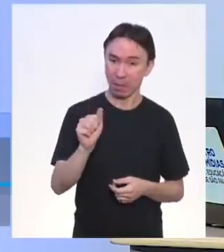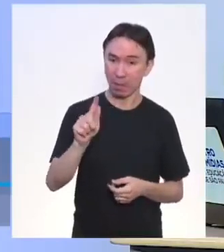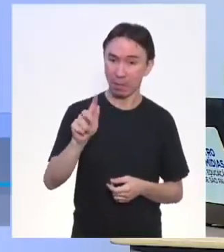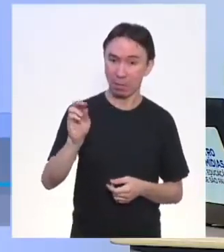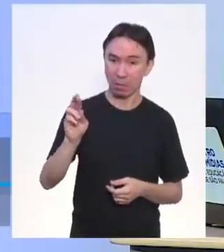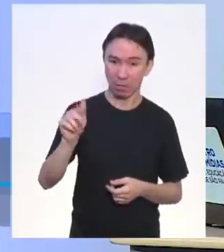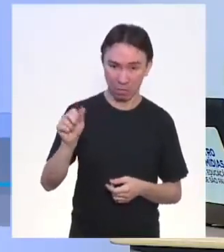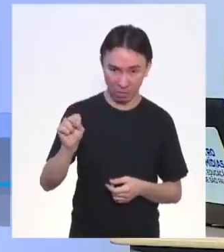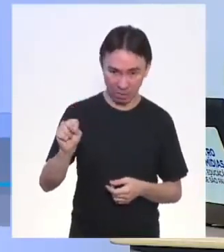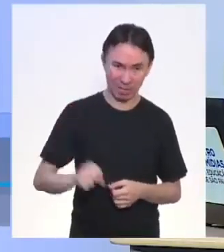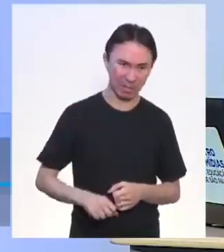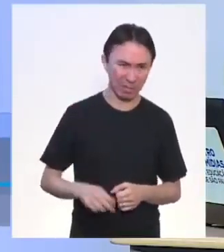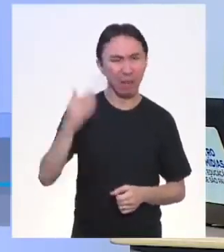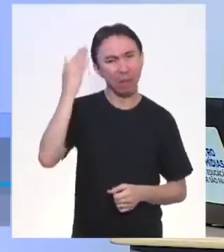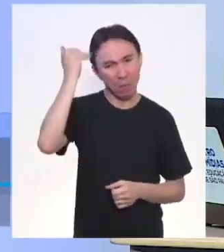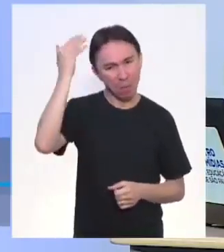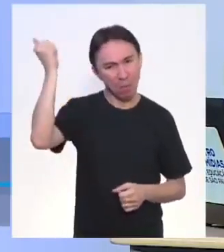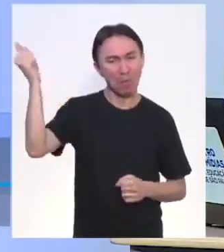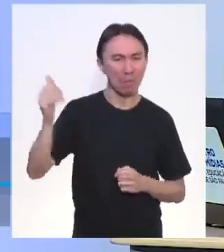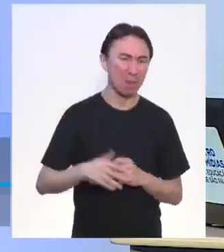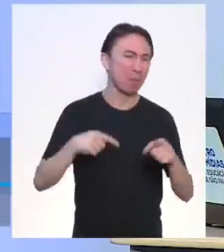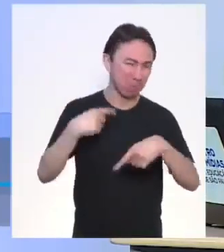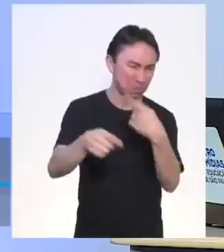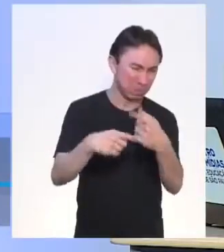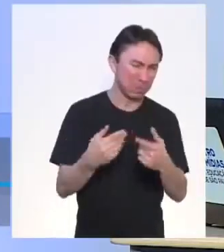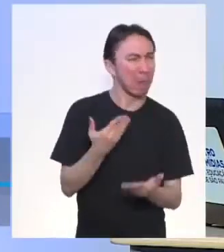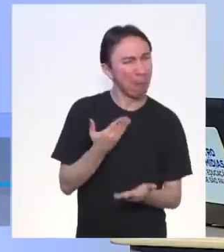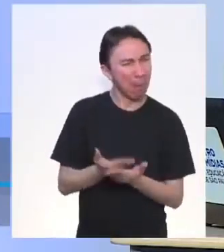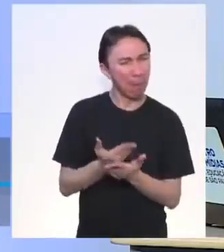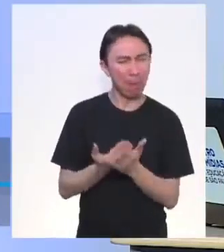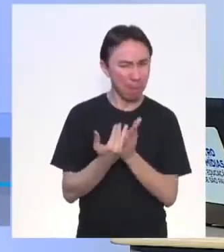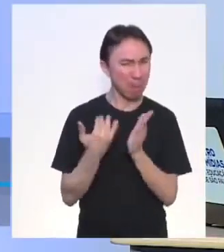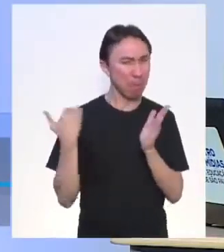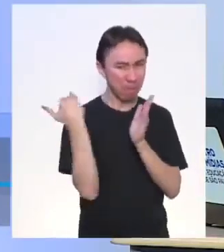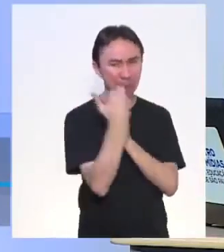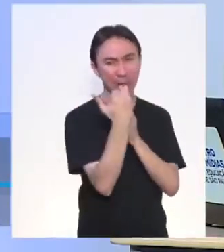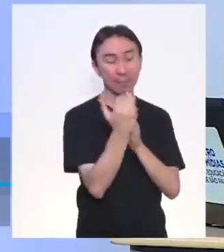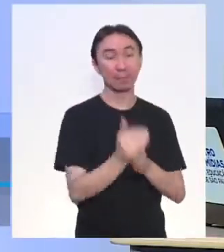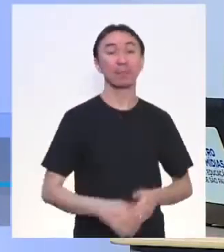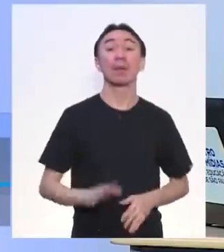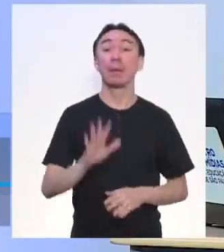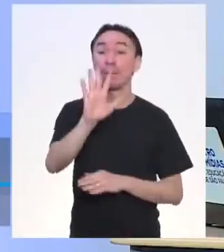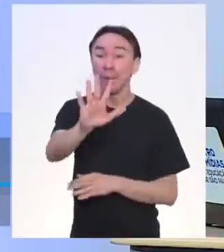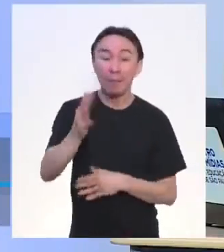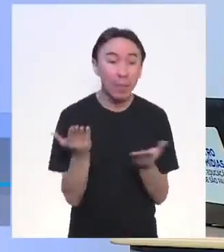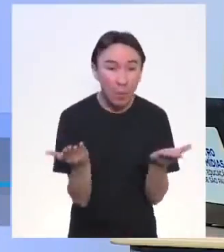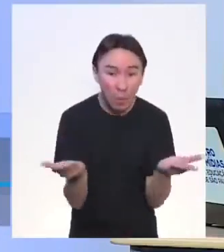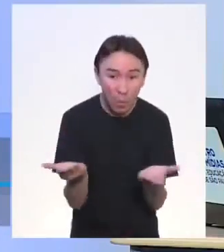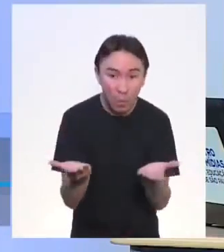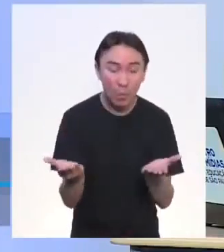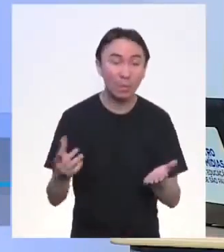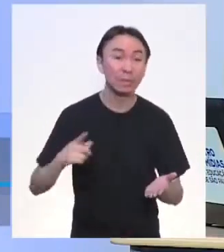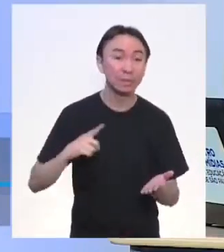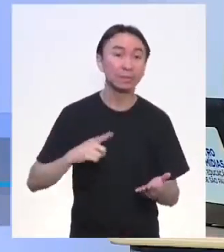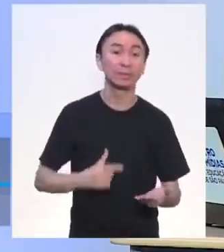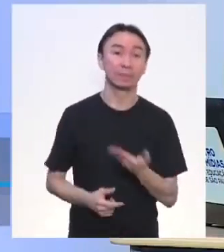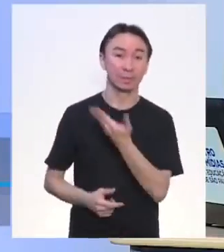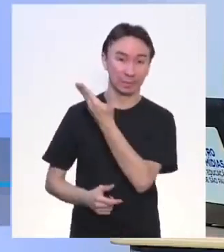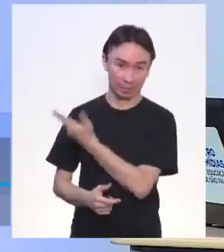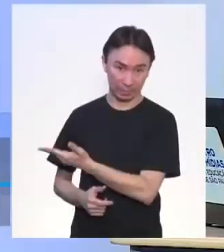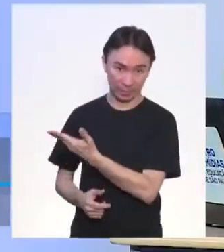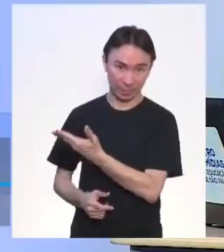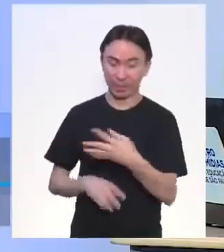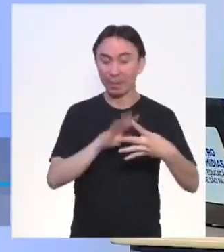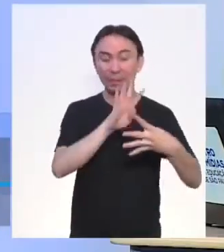no 8º ano, provavelmente 7º ano, né? A gente vai falar de outras coisas dele. Mas, por hoje, eu vou apresentar essa tábua de